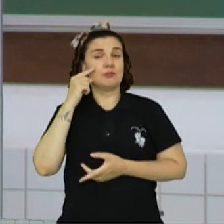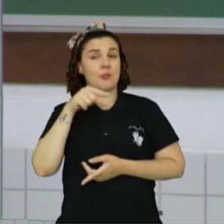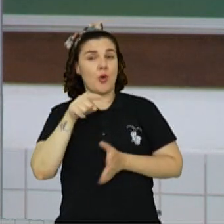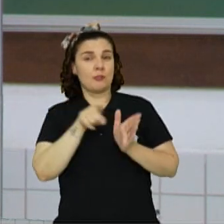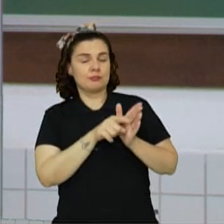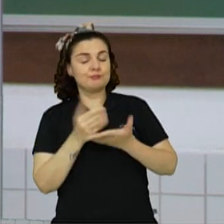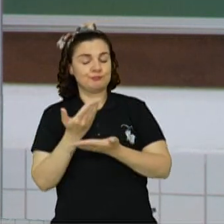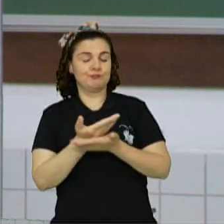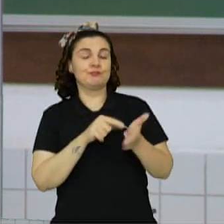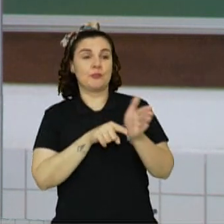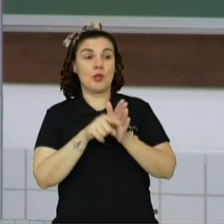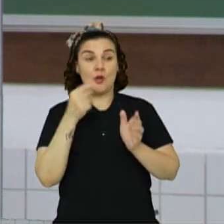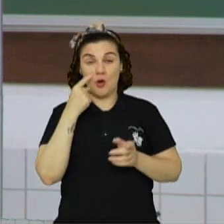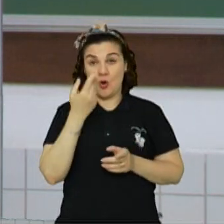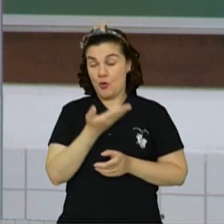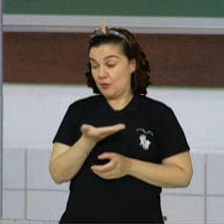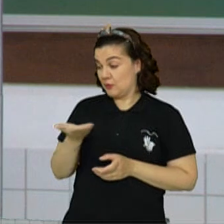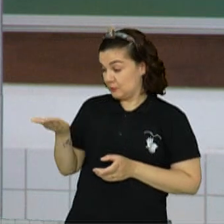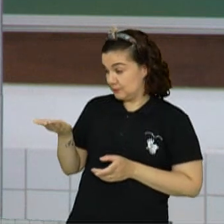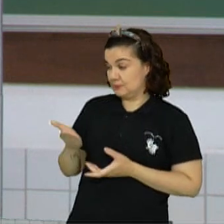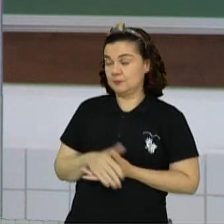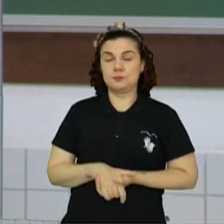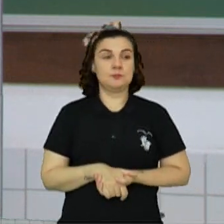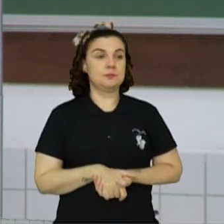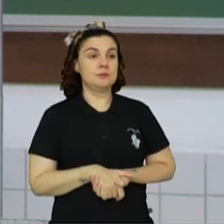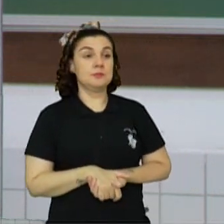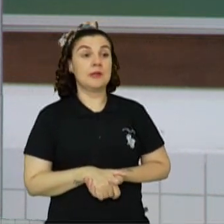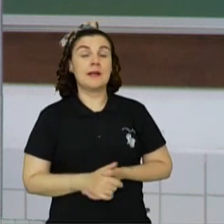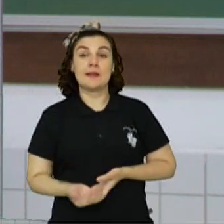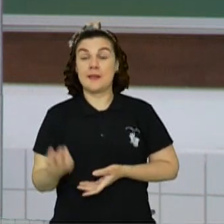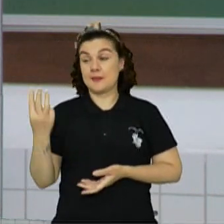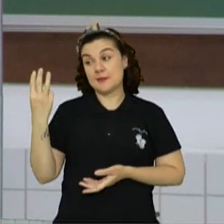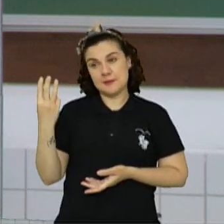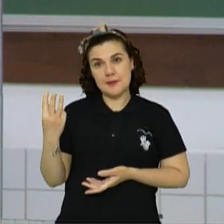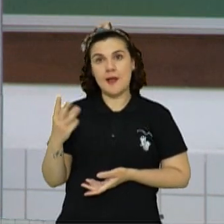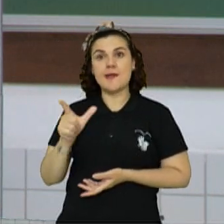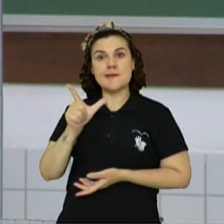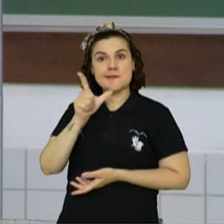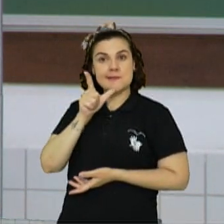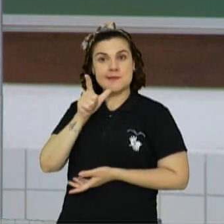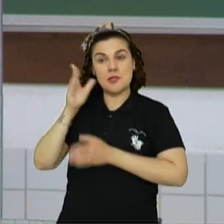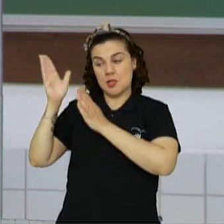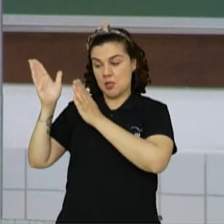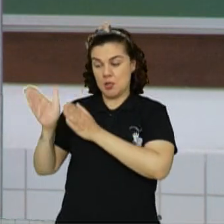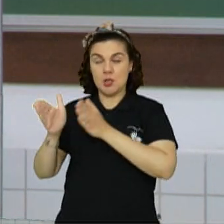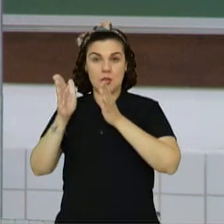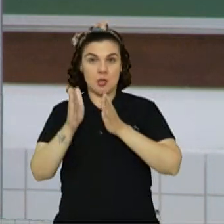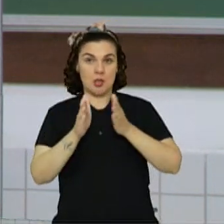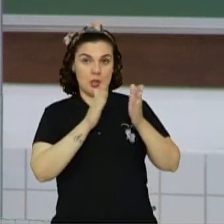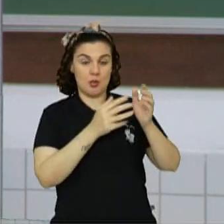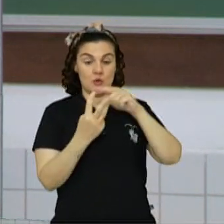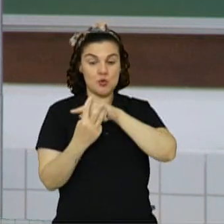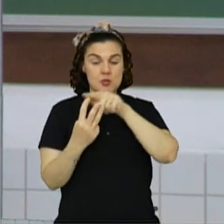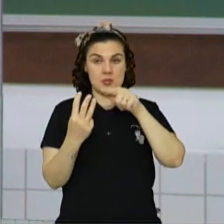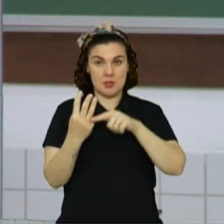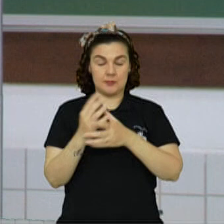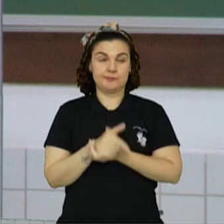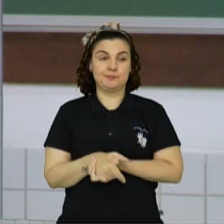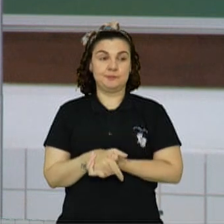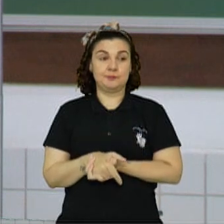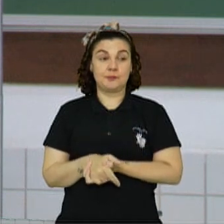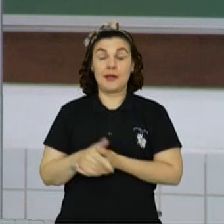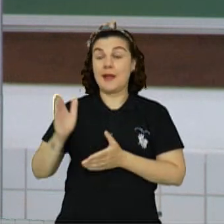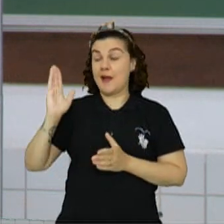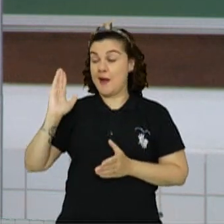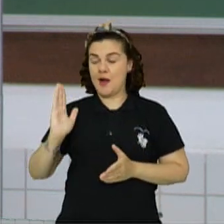ao nosso estudo. Vejam o que eu preparei aqui para vocês. Eu tenho 3 líquidos em 3 recipientes diferentes. Em cada um